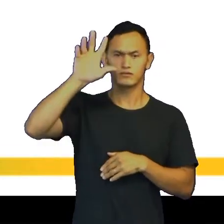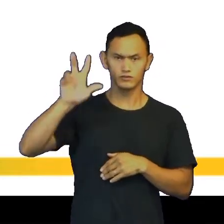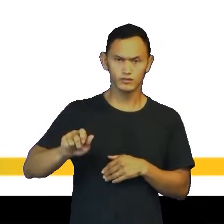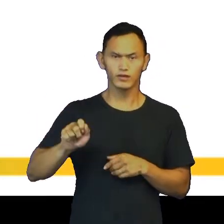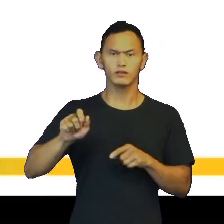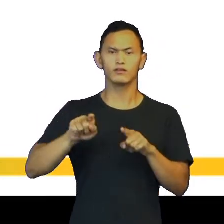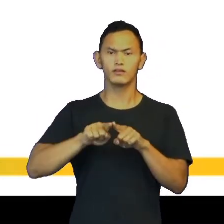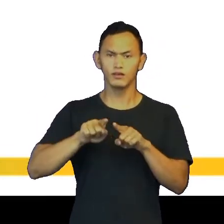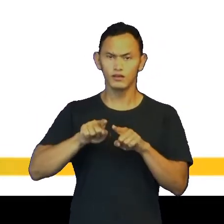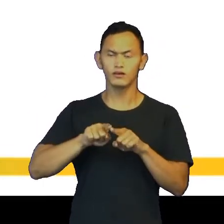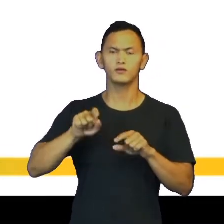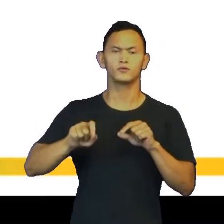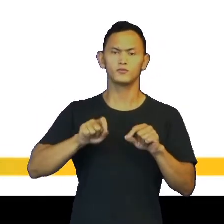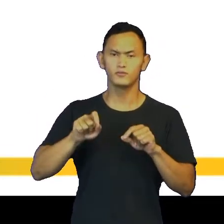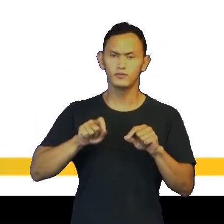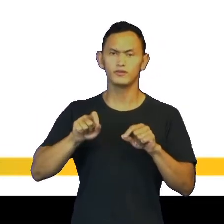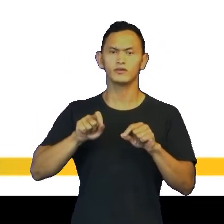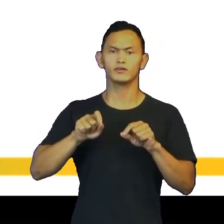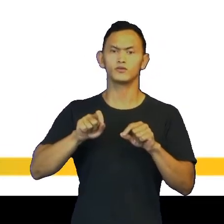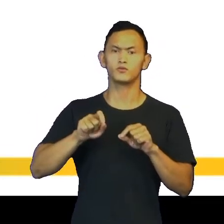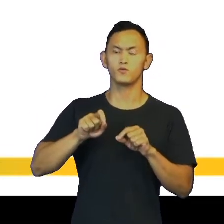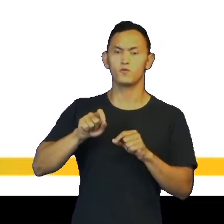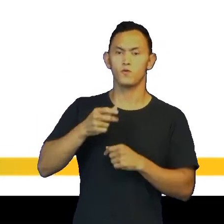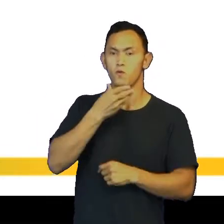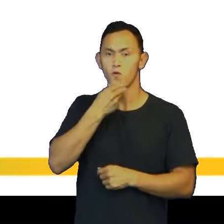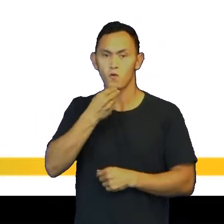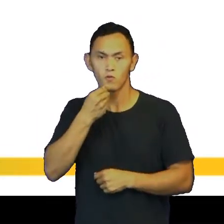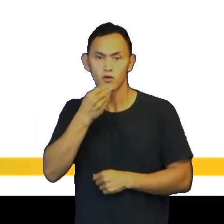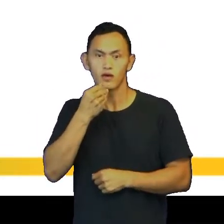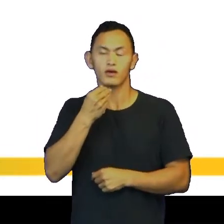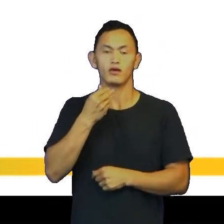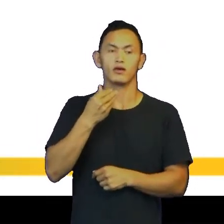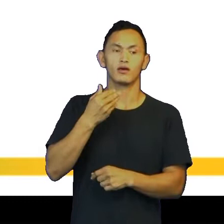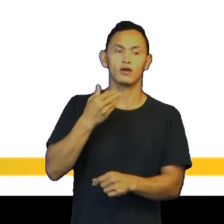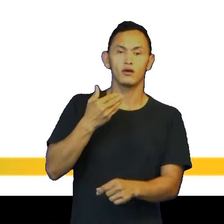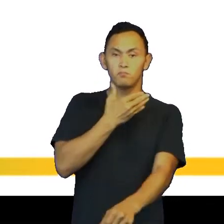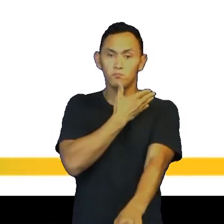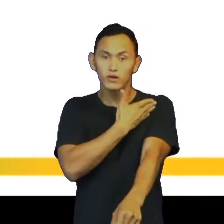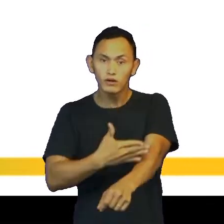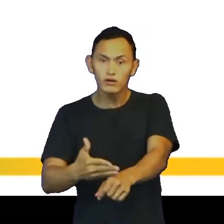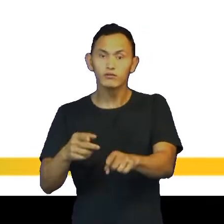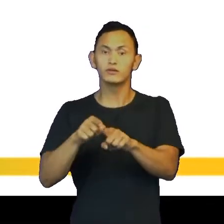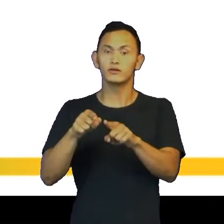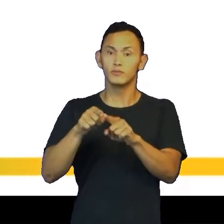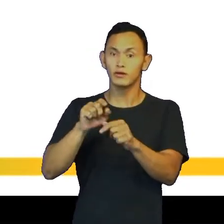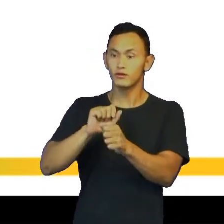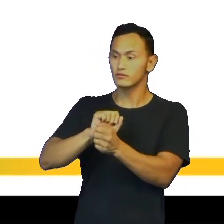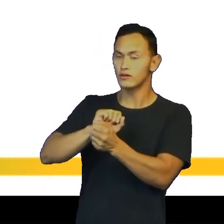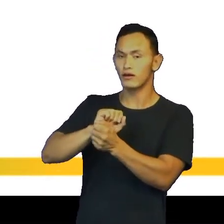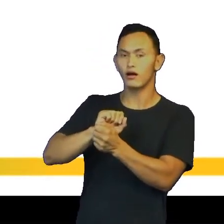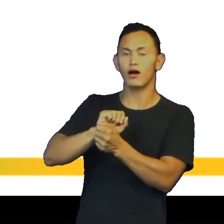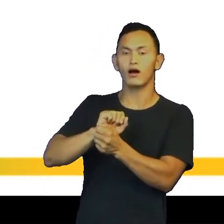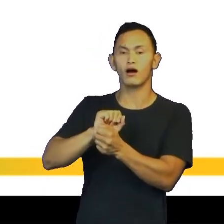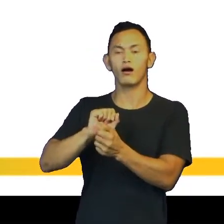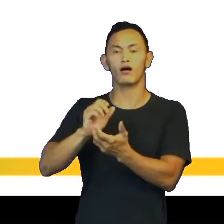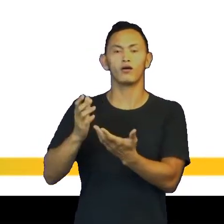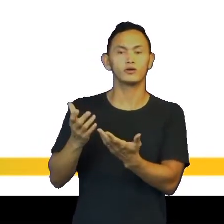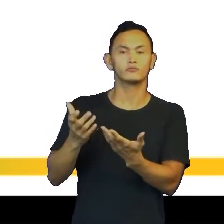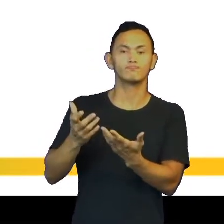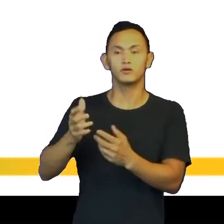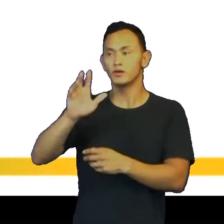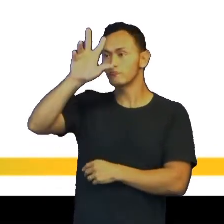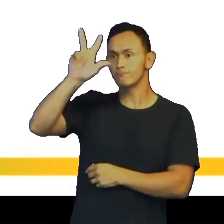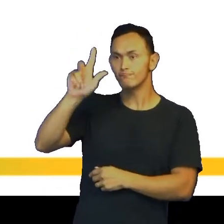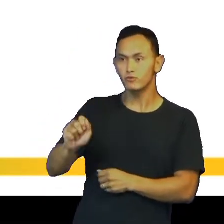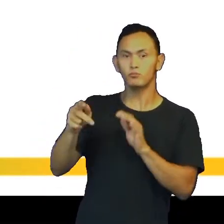aí a justificativa do fardo do homem branco, que deveria libertar os africanos e asiáticos da barbárie, para